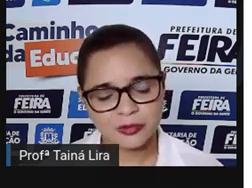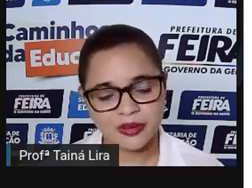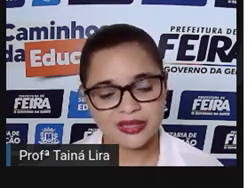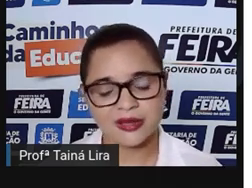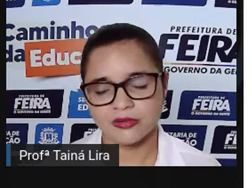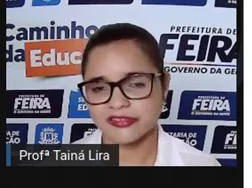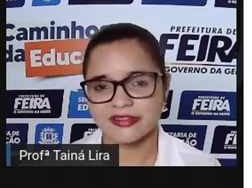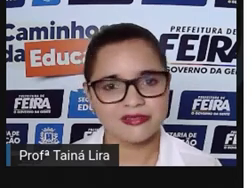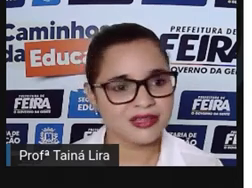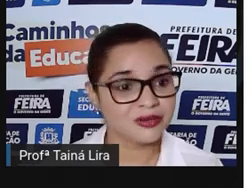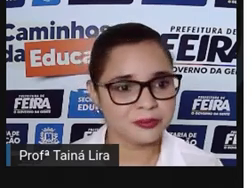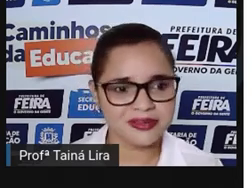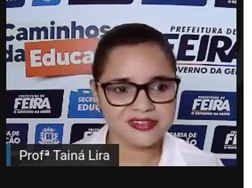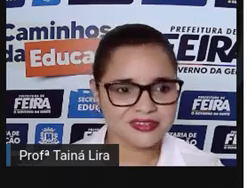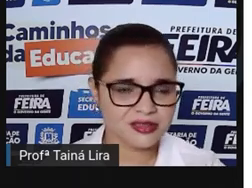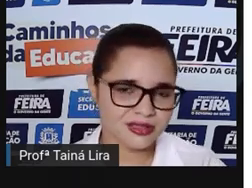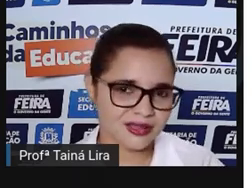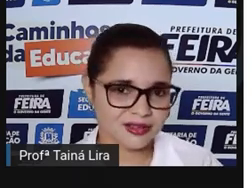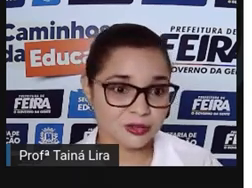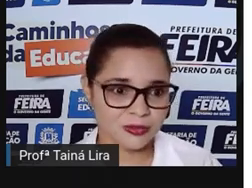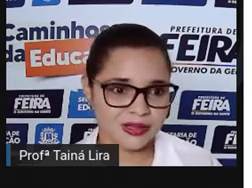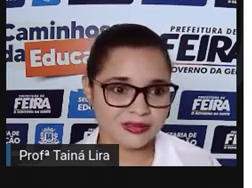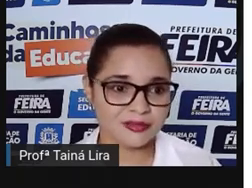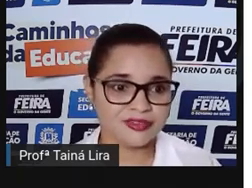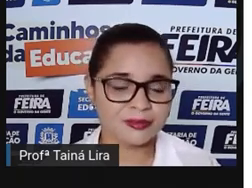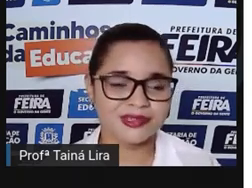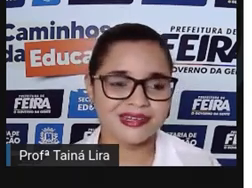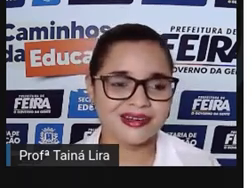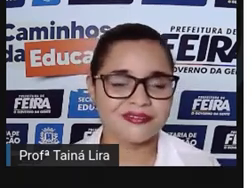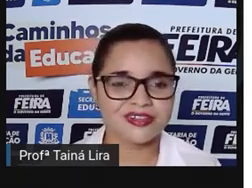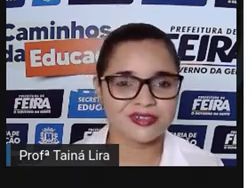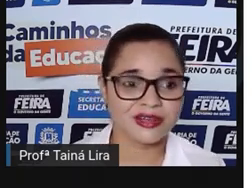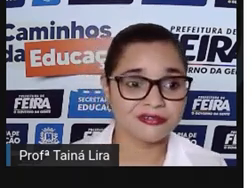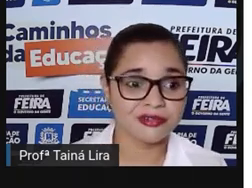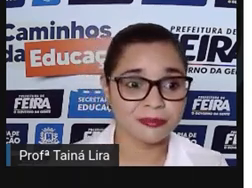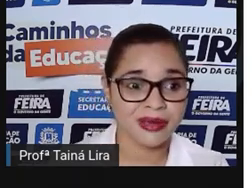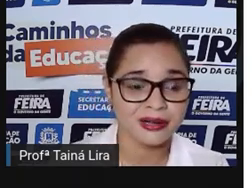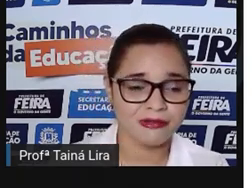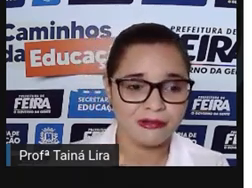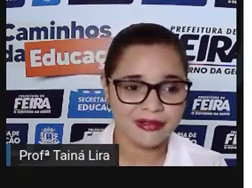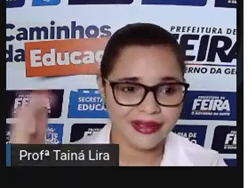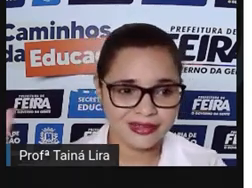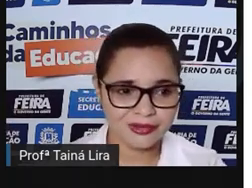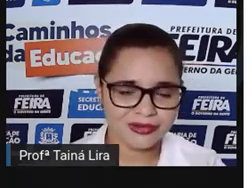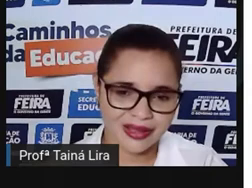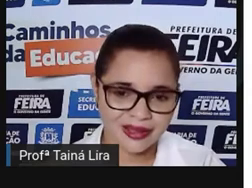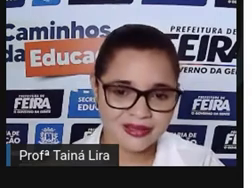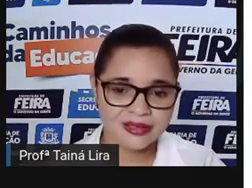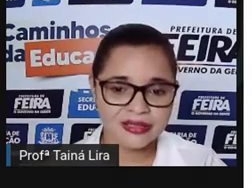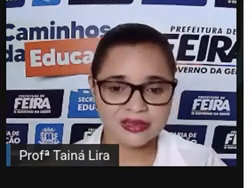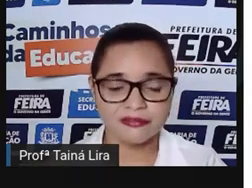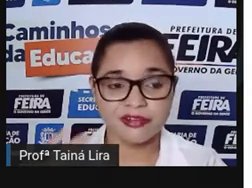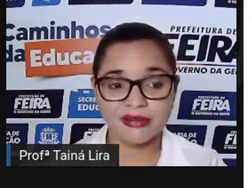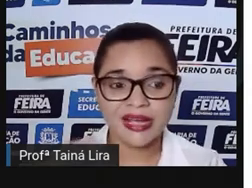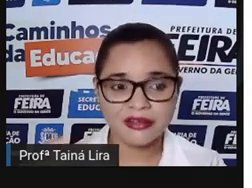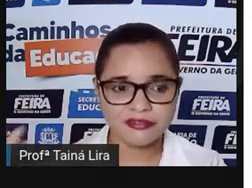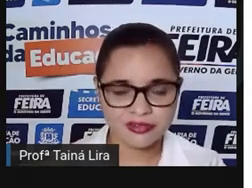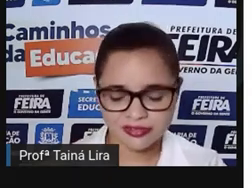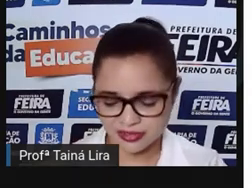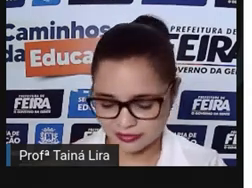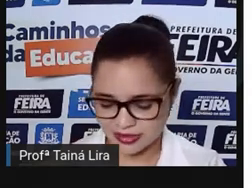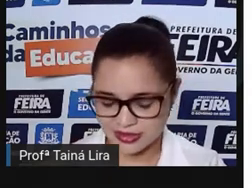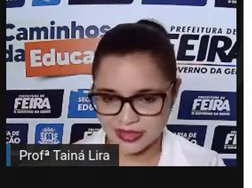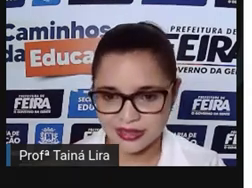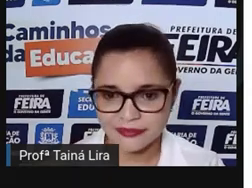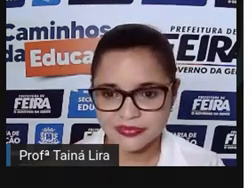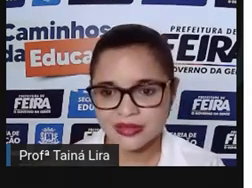na tomada. O celular não precisa ligar na tomada, então você poderia levar seu telefone para qualquer lugar. Então foi uma